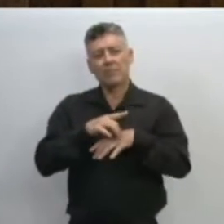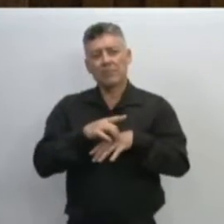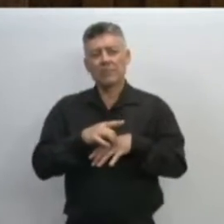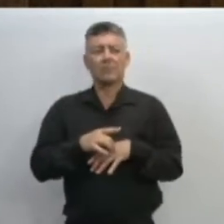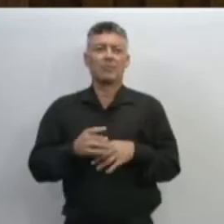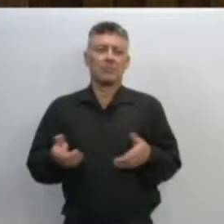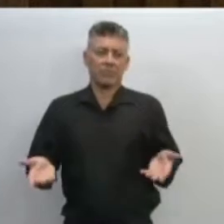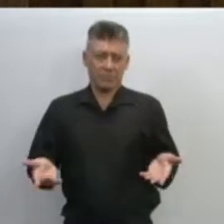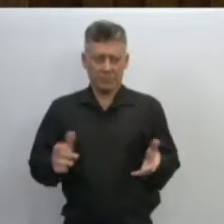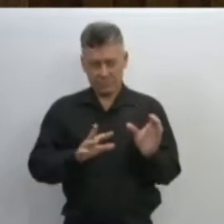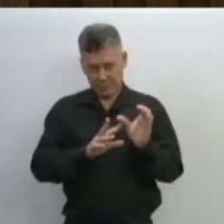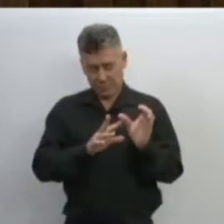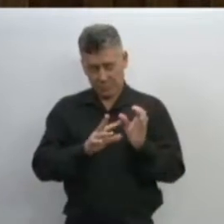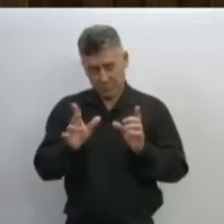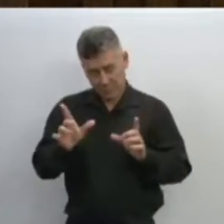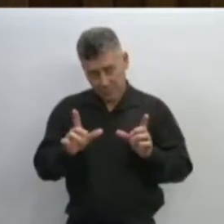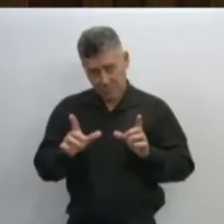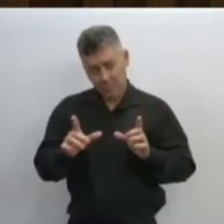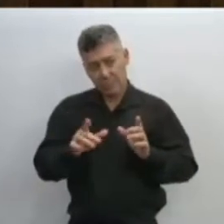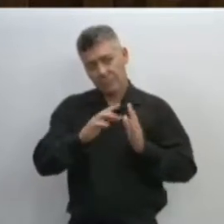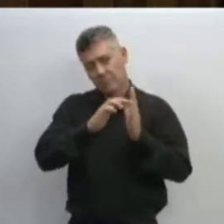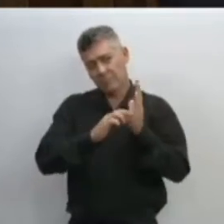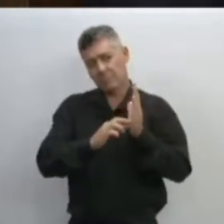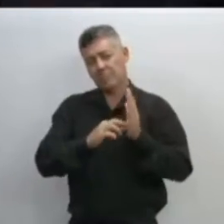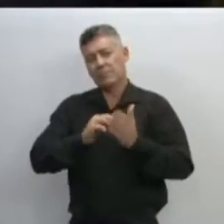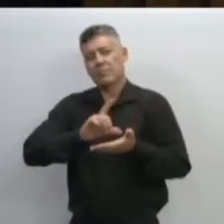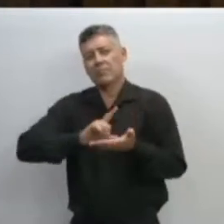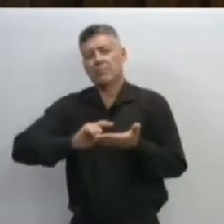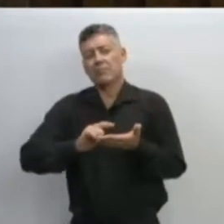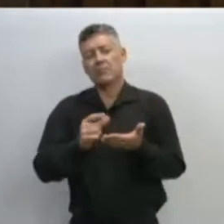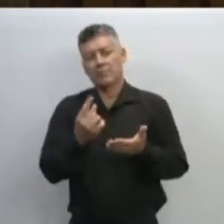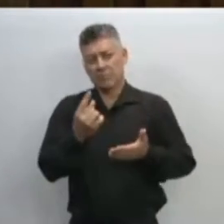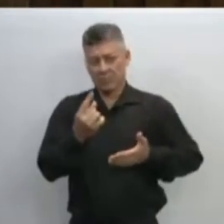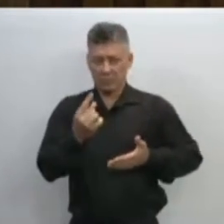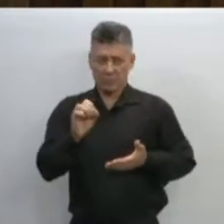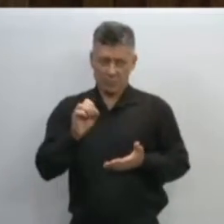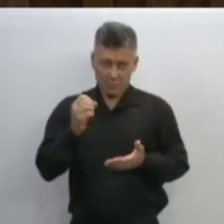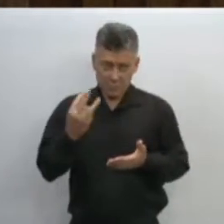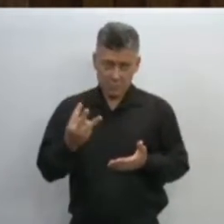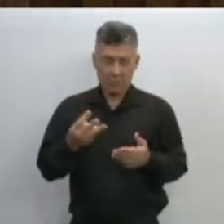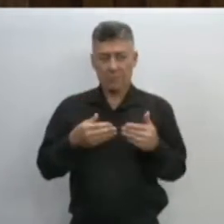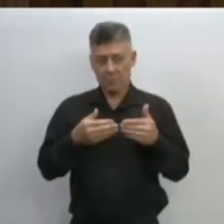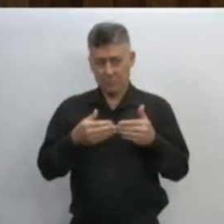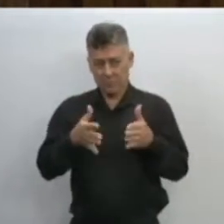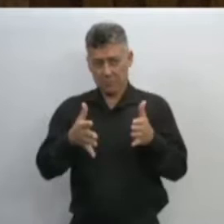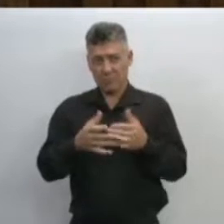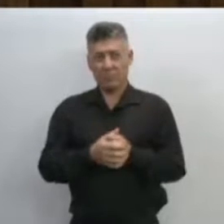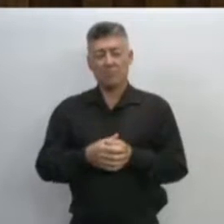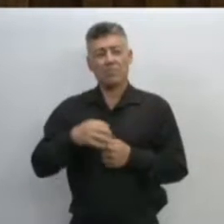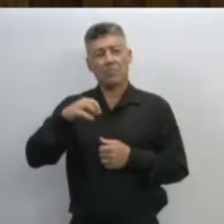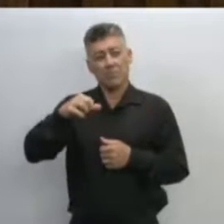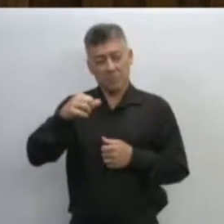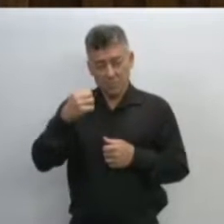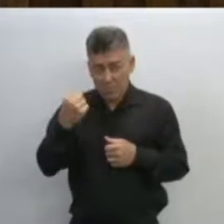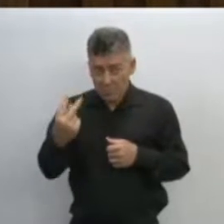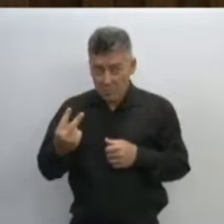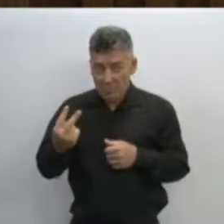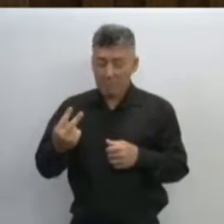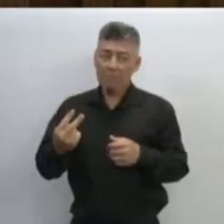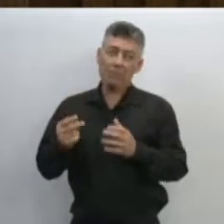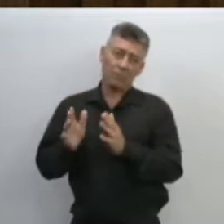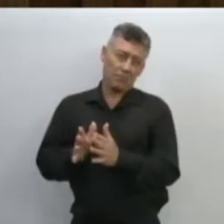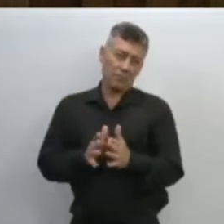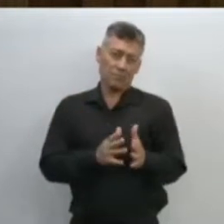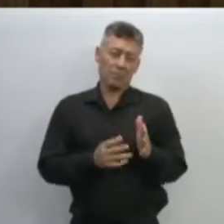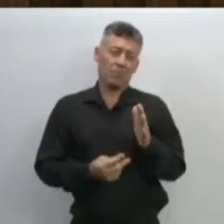telespectadores da TV Câmara. Nos termos do artigo 113 do Regimento Interno, declaro aberto a 92ª sessão ordinária